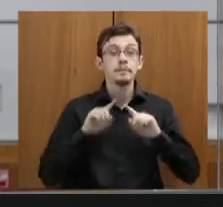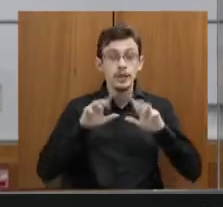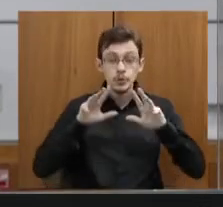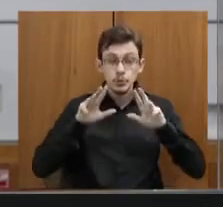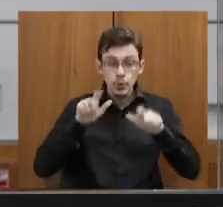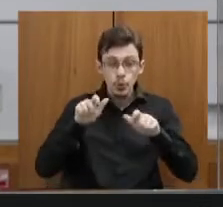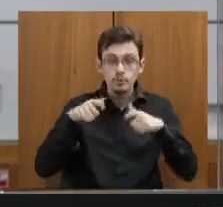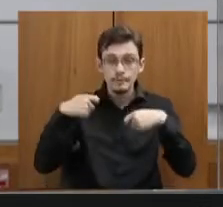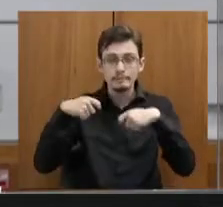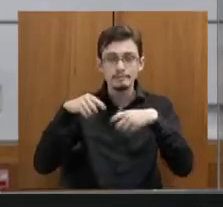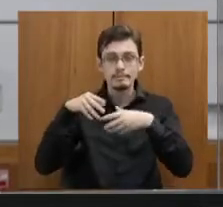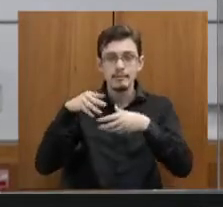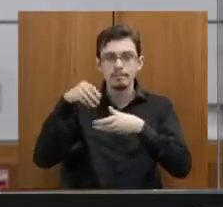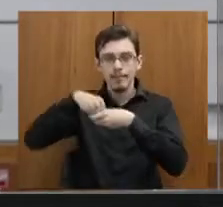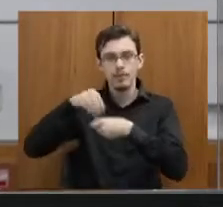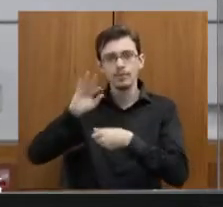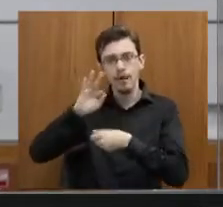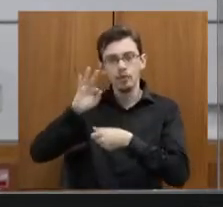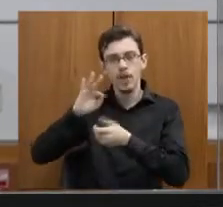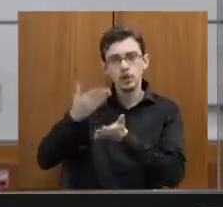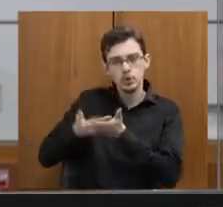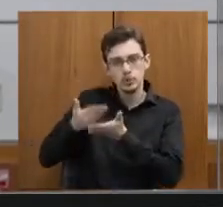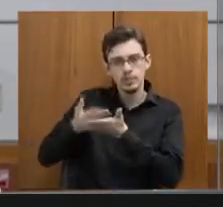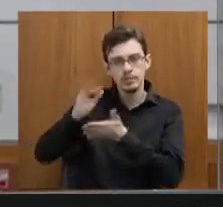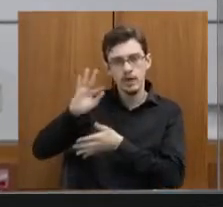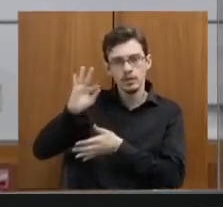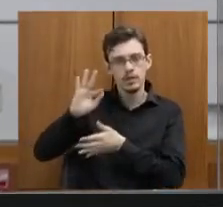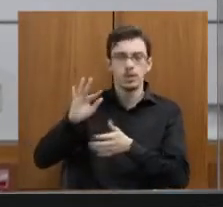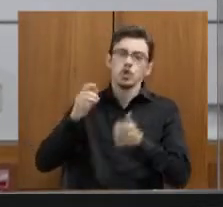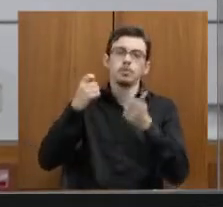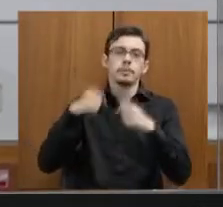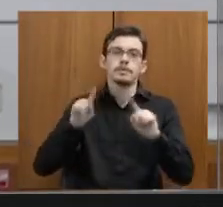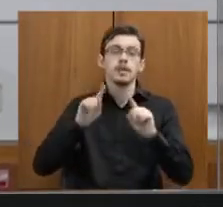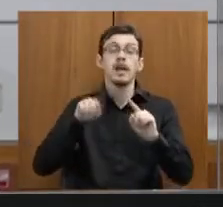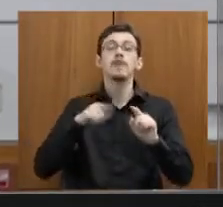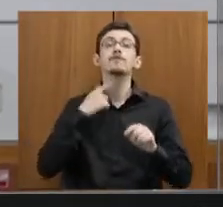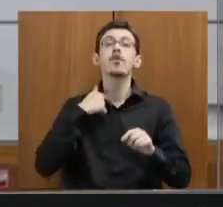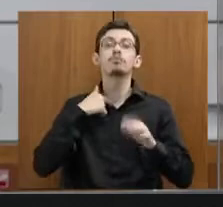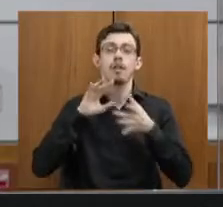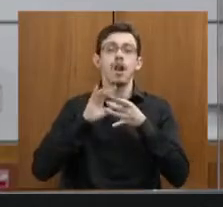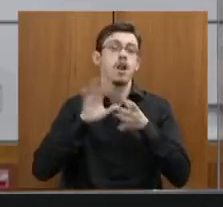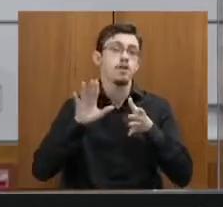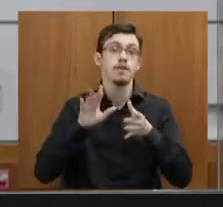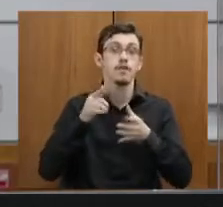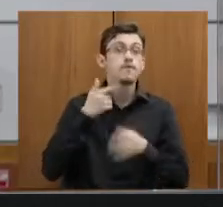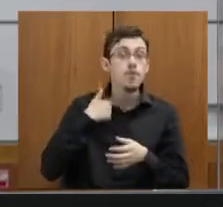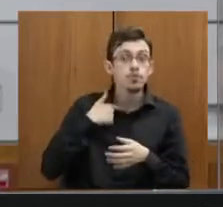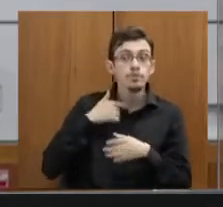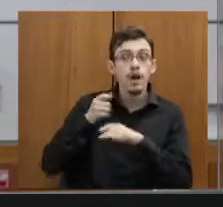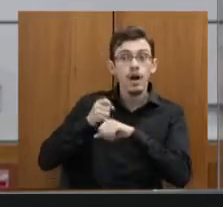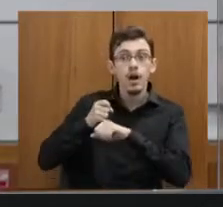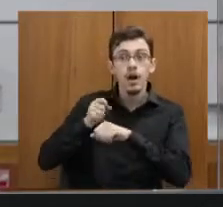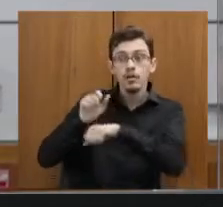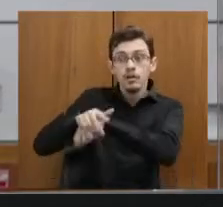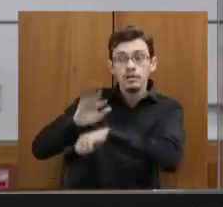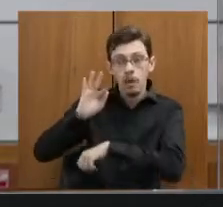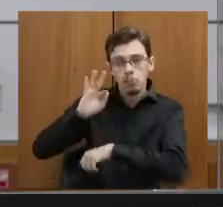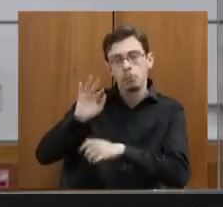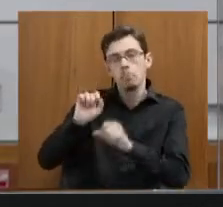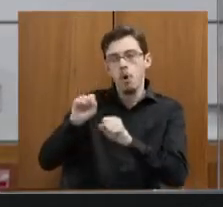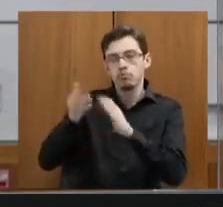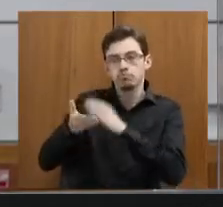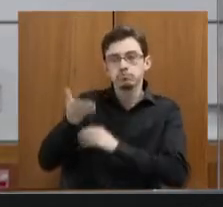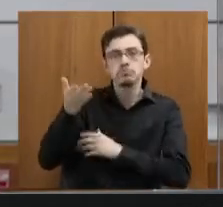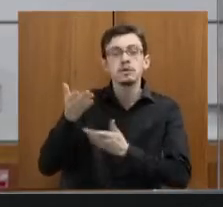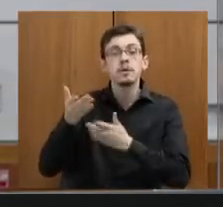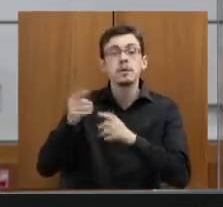todos nós temos que tá na academia se não quisermos estar não temos que tá não mas tem que vemos estar direito nós que está né Porque só vamos modificar as